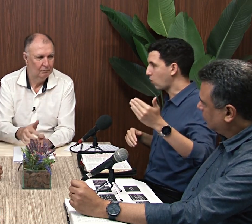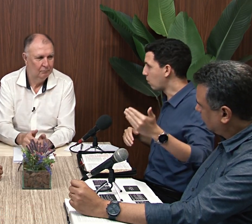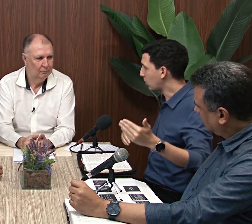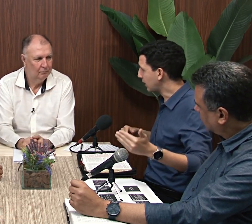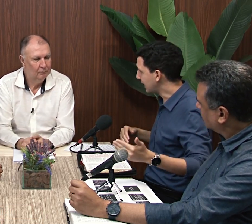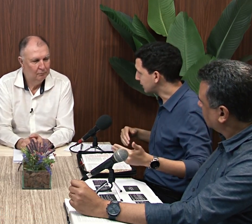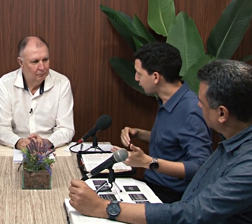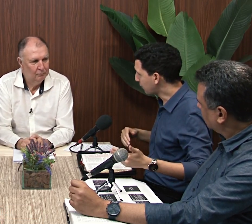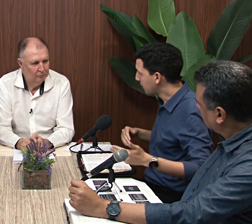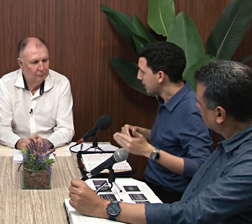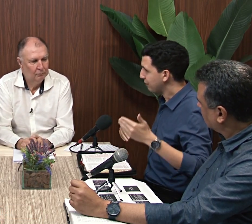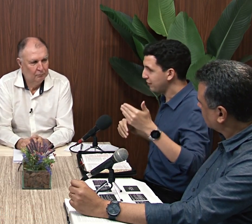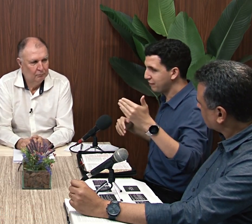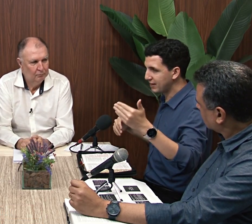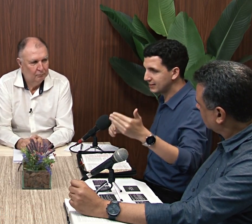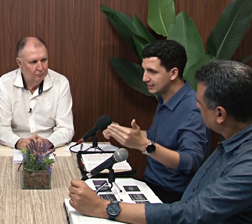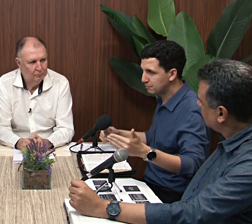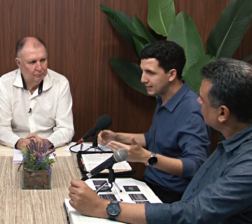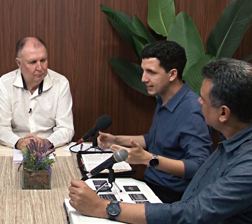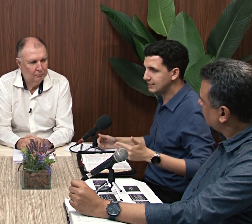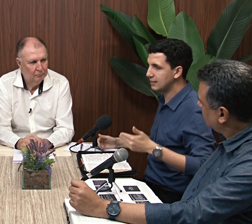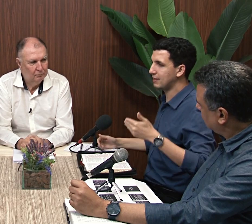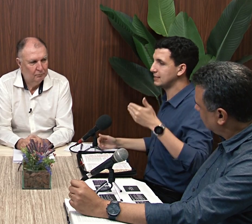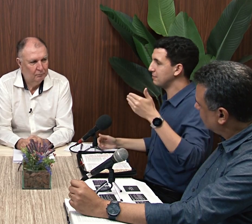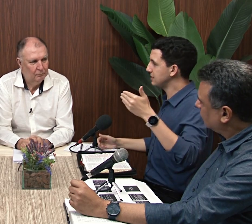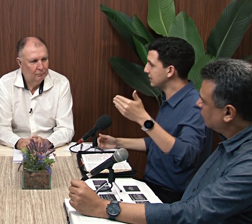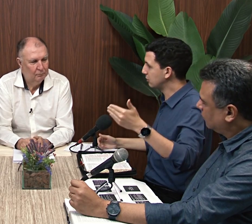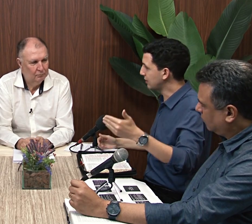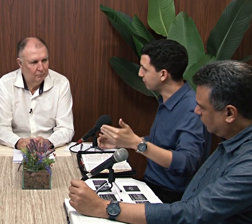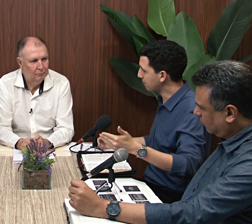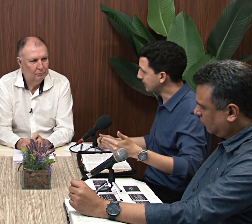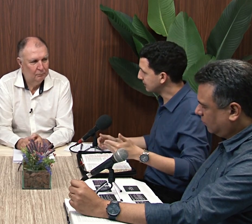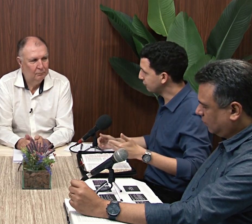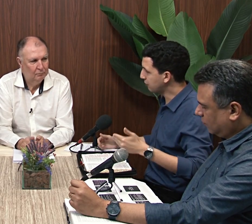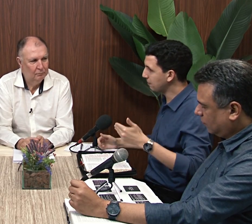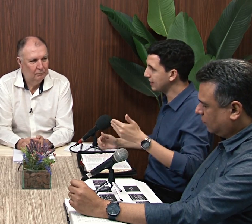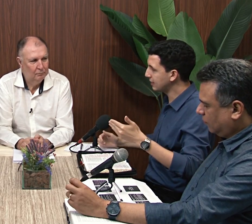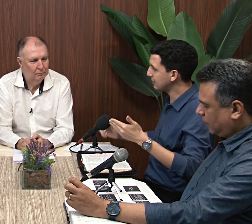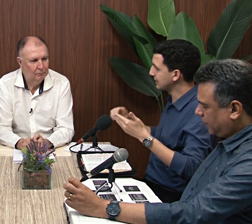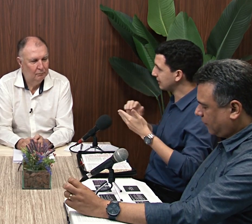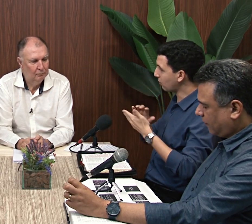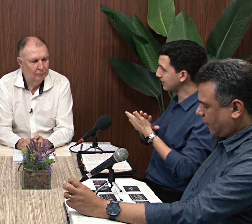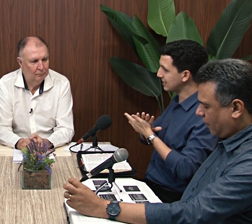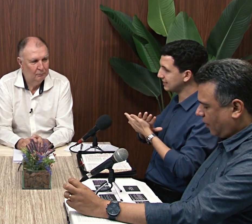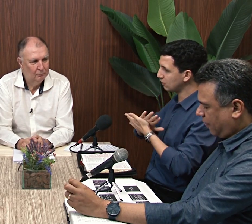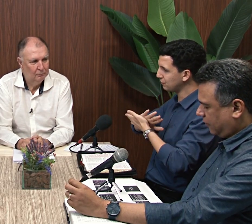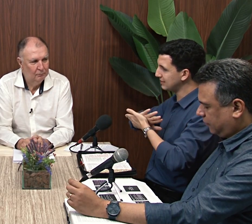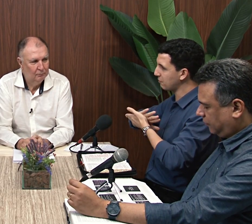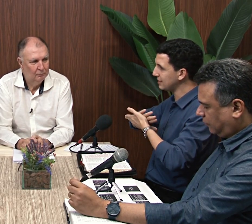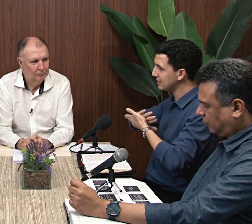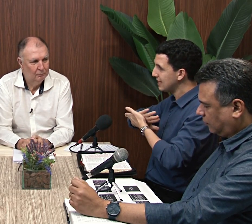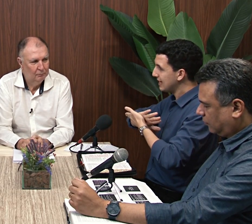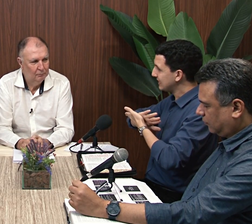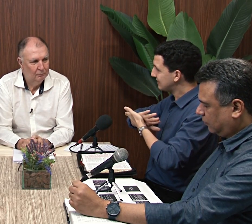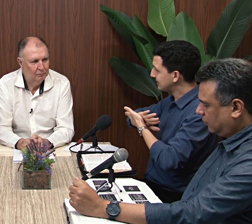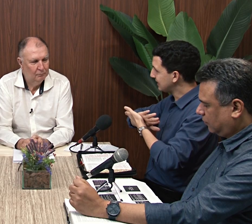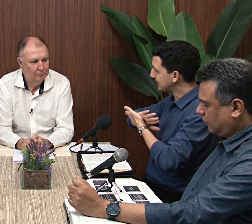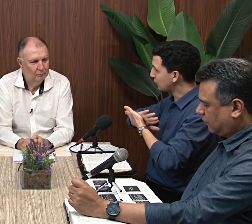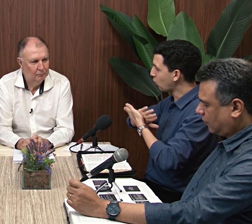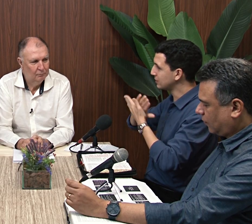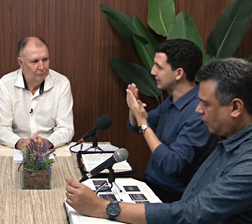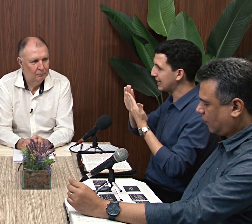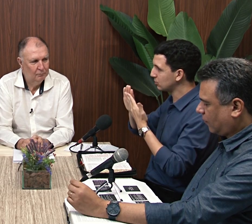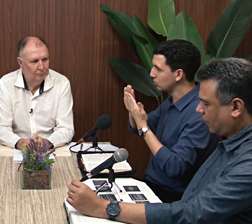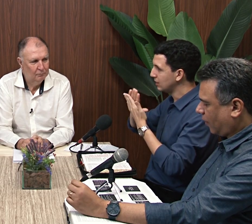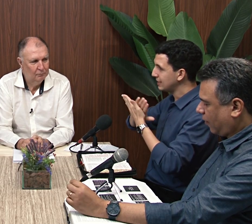igrejas como elas foram vivendo essa experiência, mas à medida que o tempo foi passando, foram perdendo, mas agora em Tiatira, oficialmente,